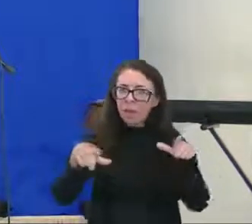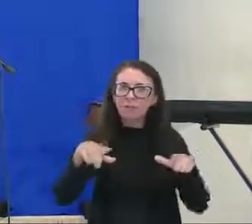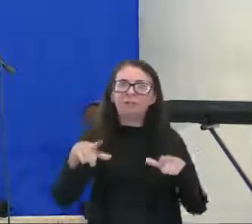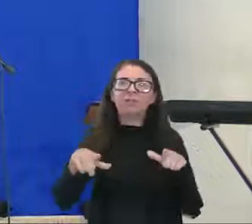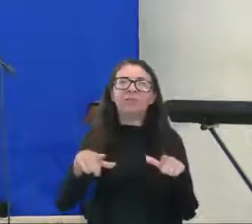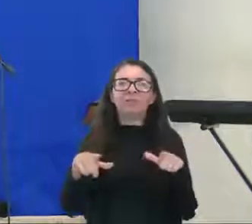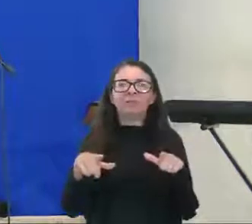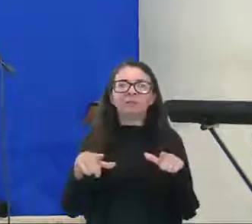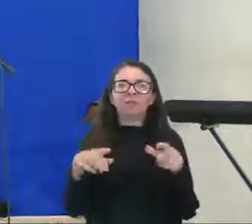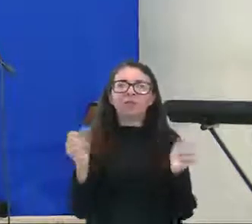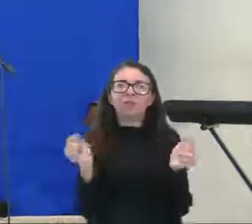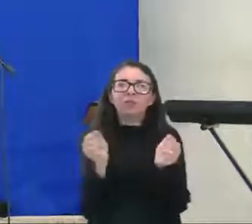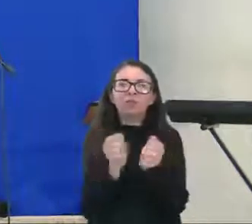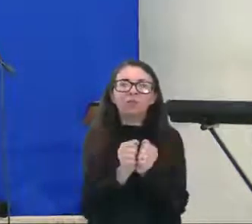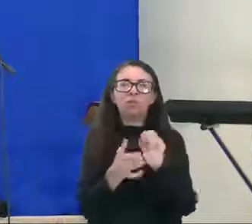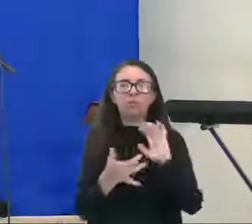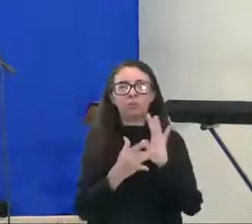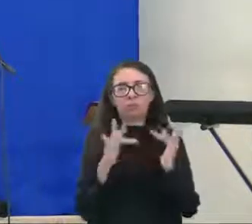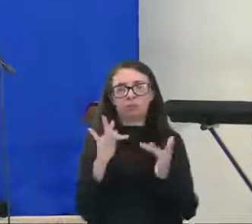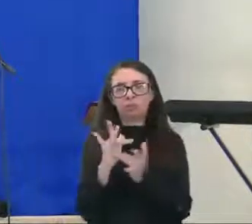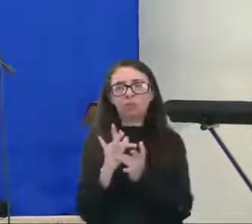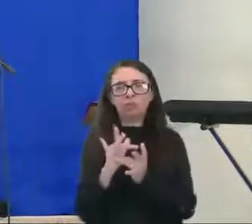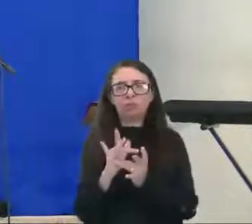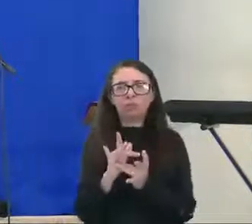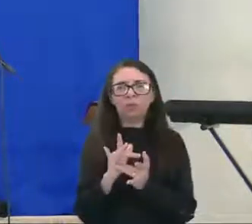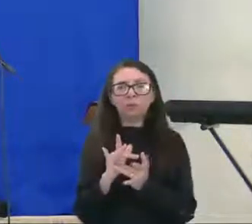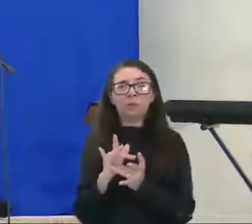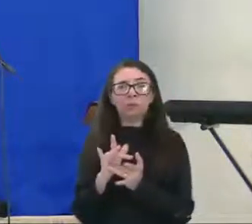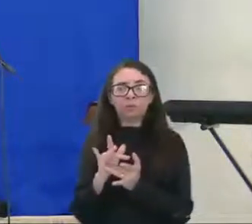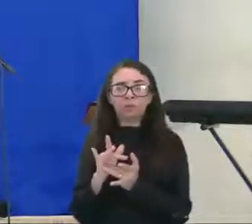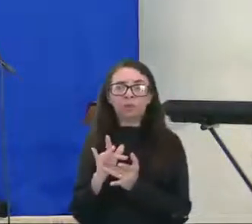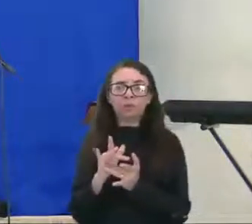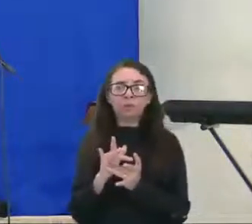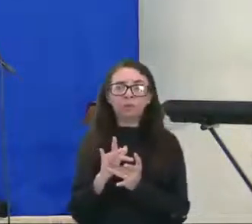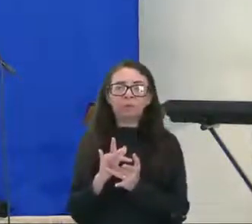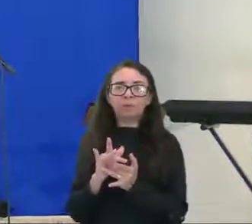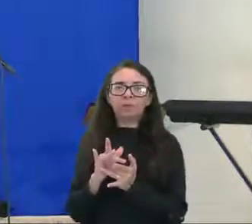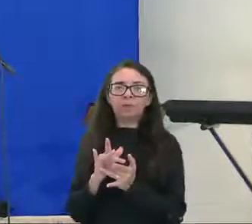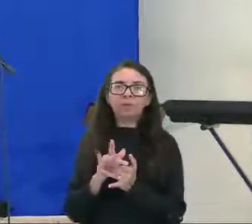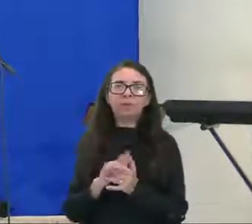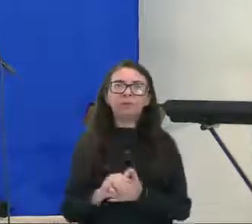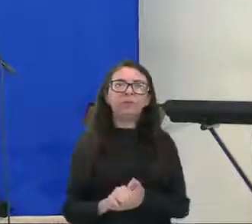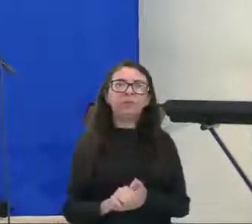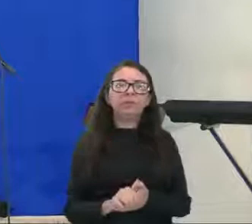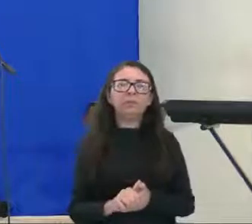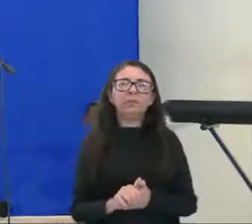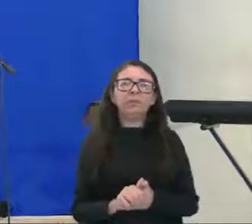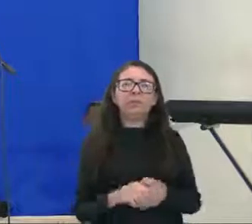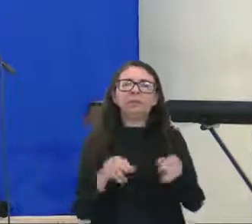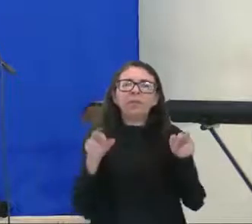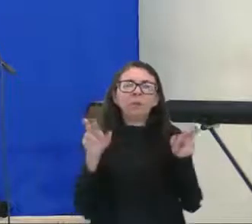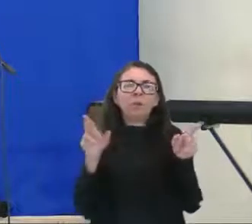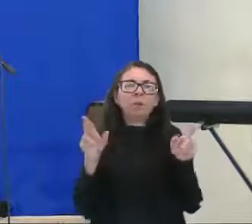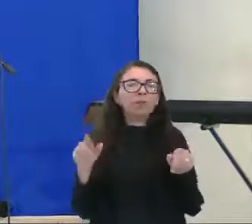atuando em e por meio de uma pessoa visando ao bem comum do corpo de Cristo. Então, essa